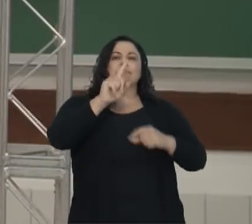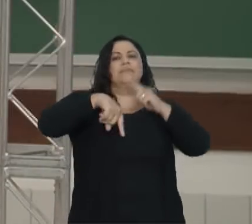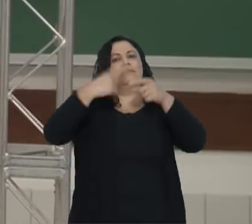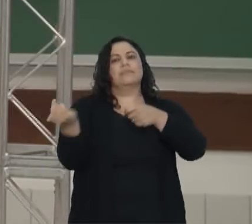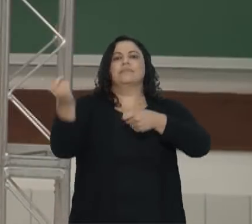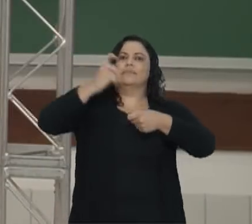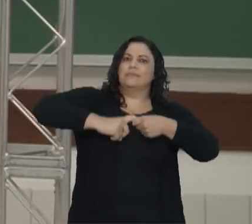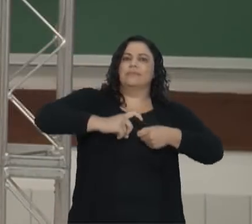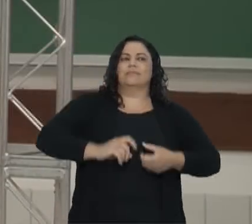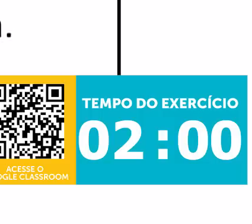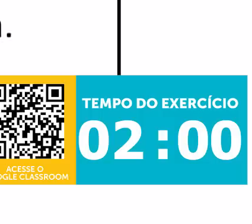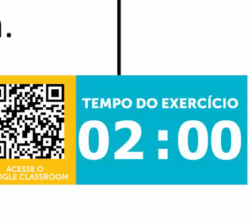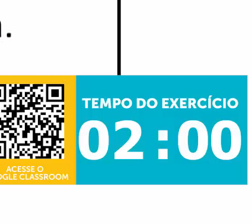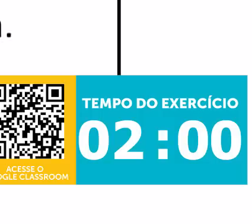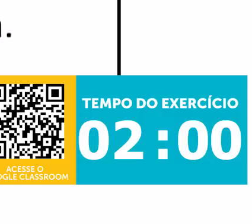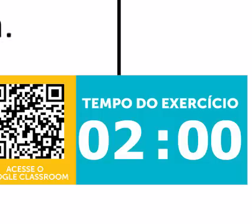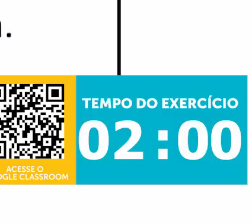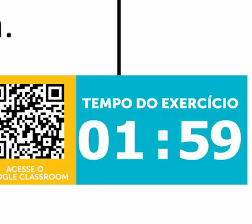a correção.